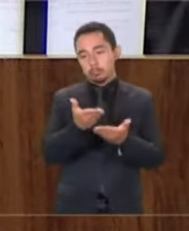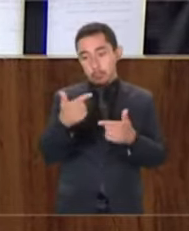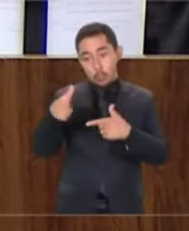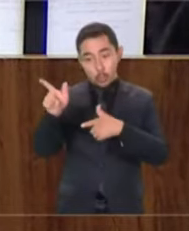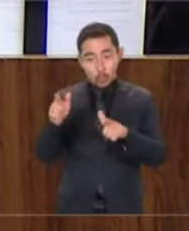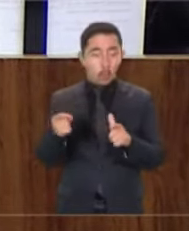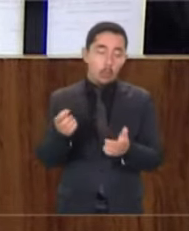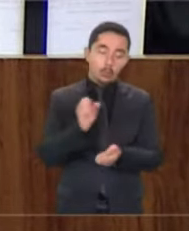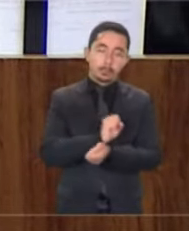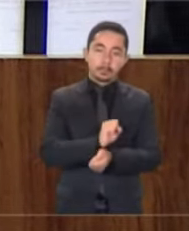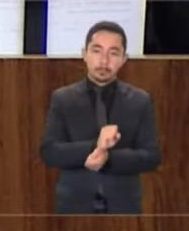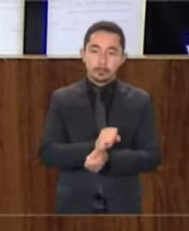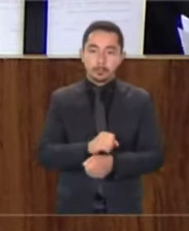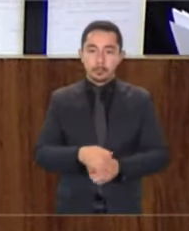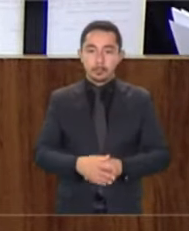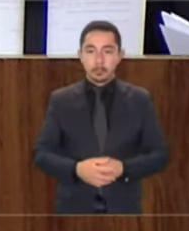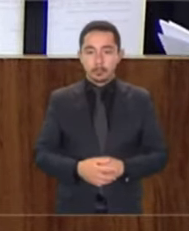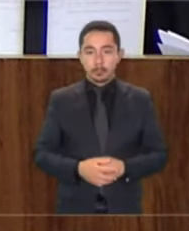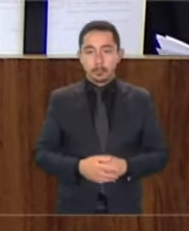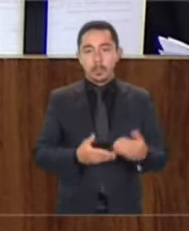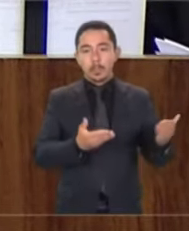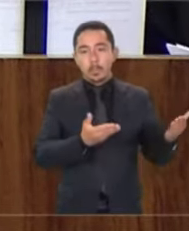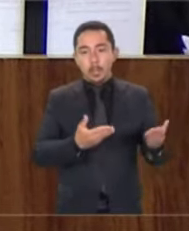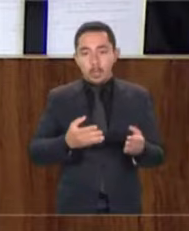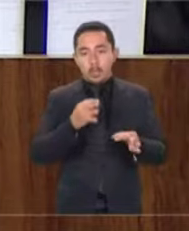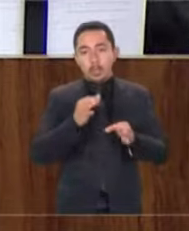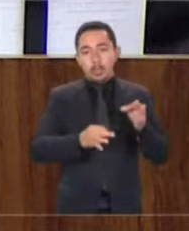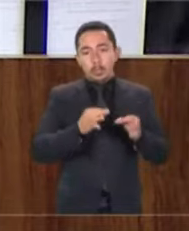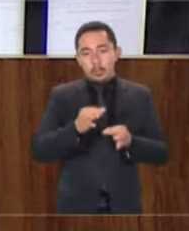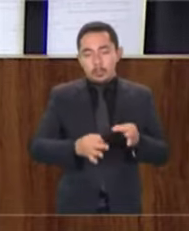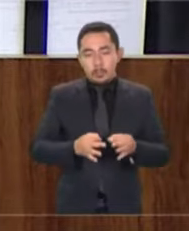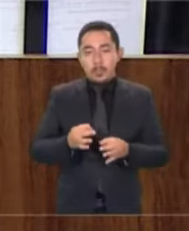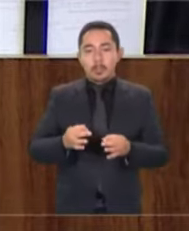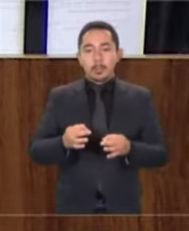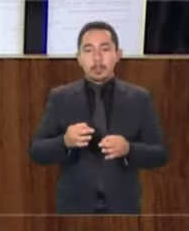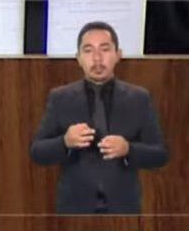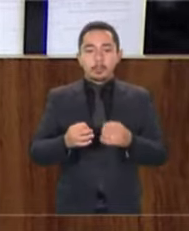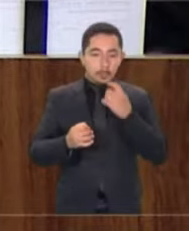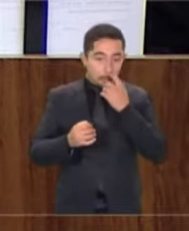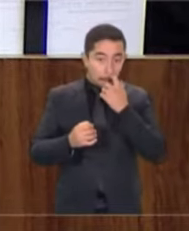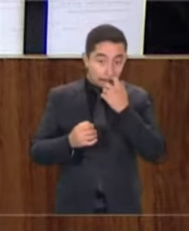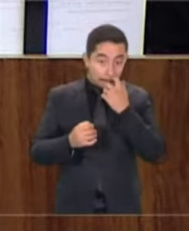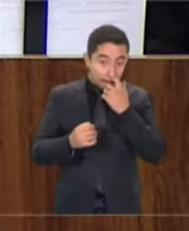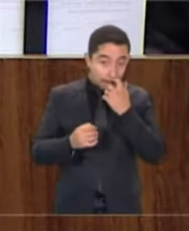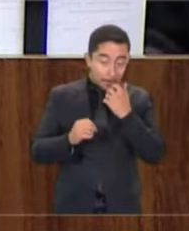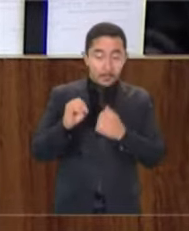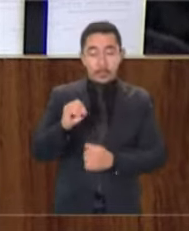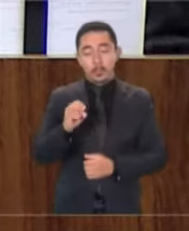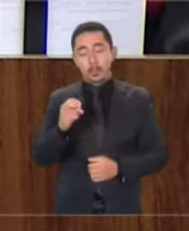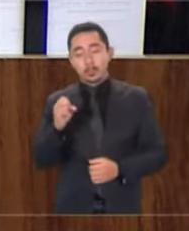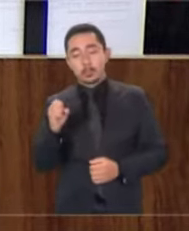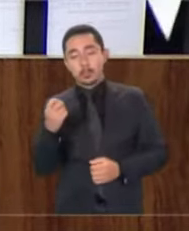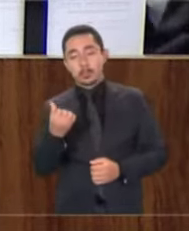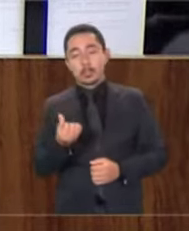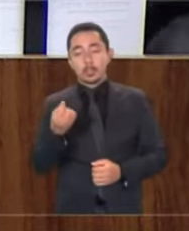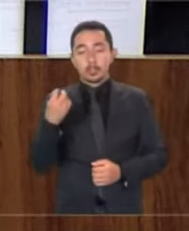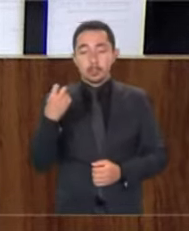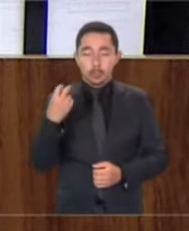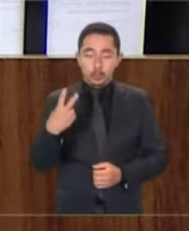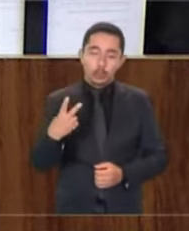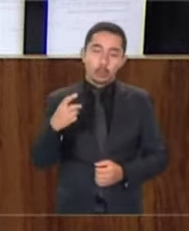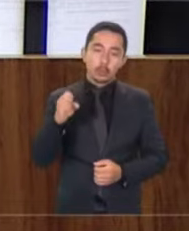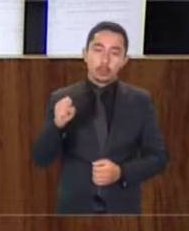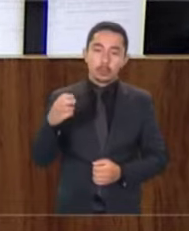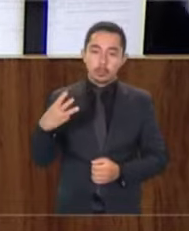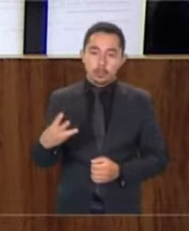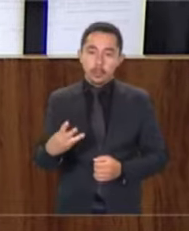julgamento, prestação de contas 0600-283, Brasília, de relatoria do ministro Raul Araújo, aqui. São as